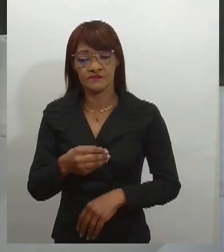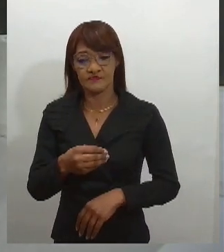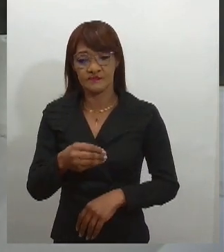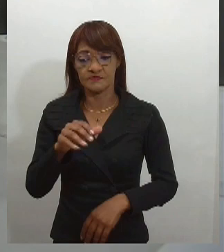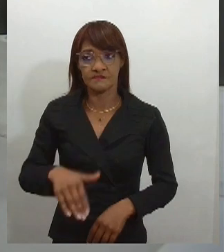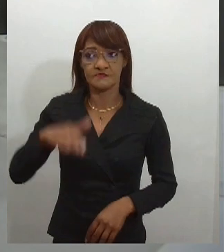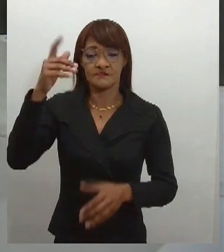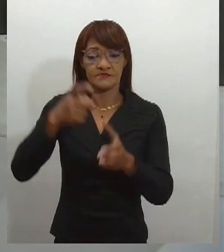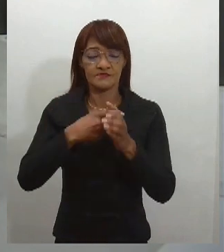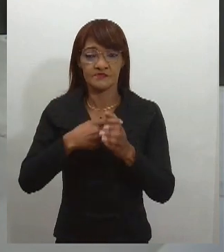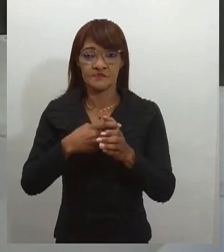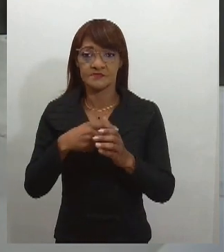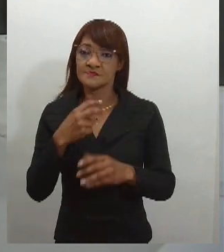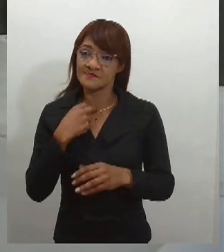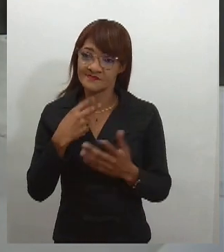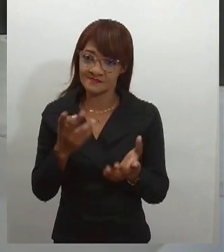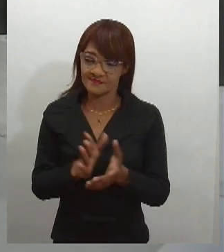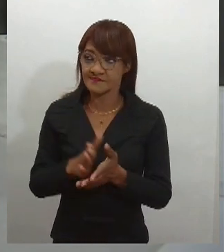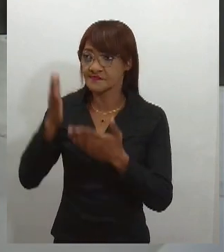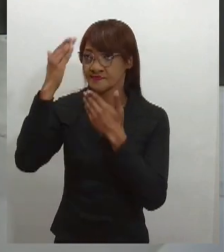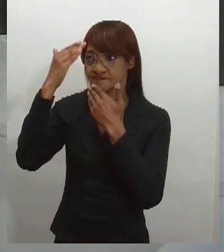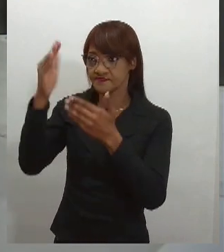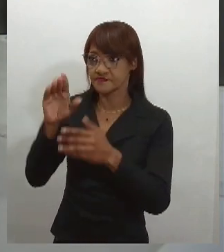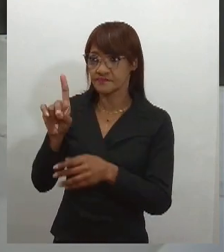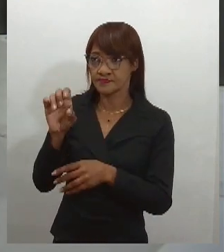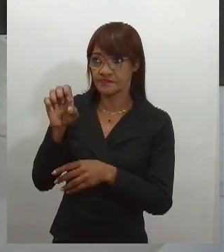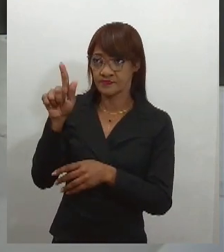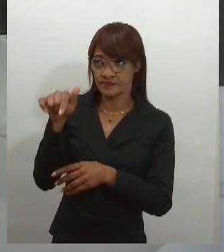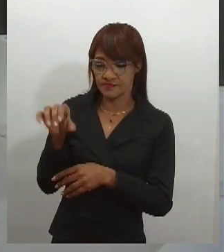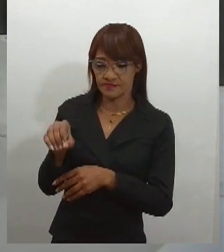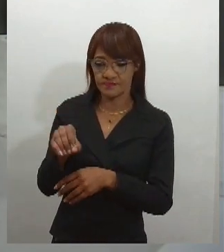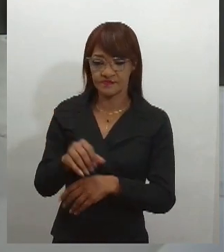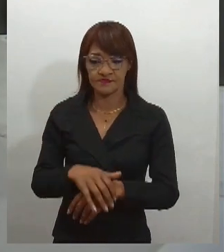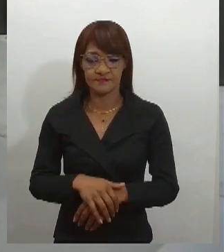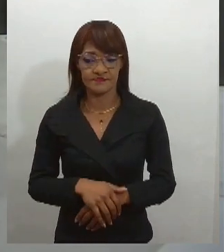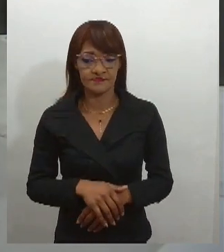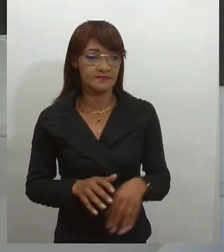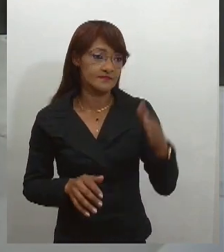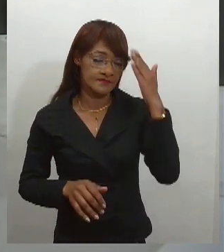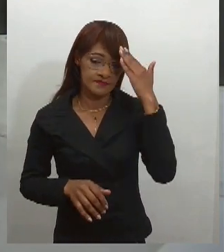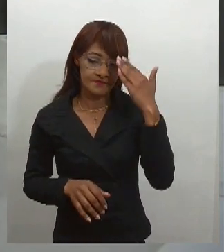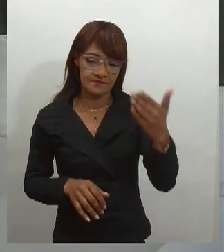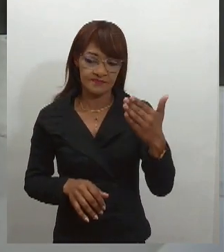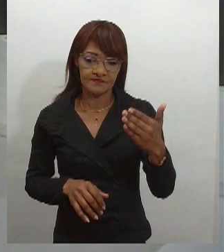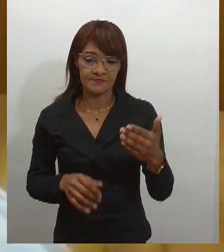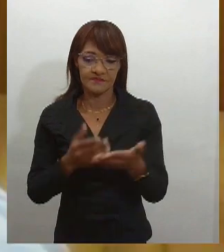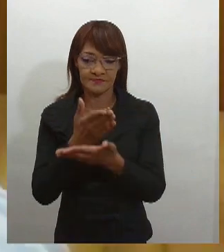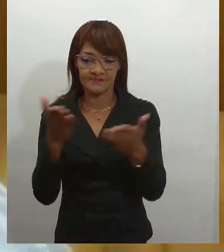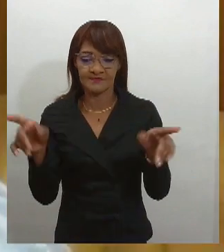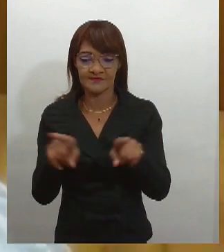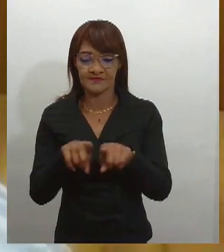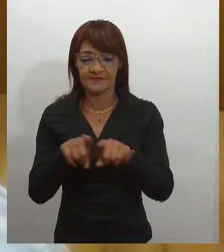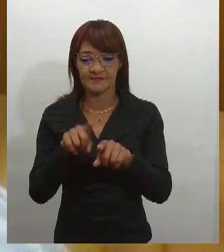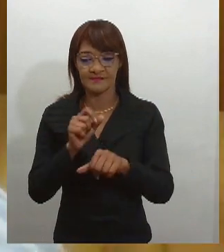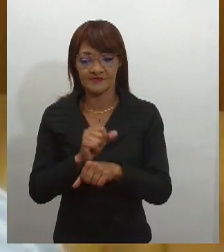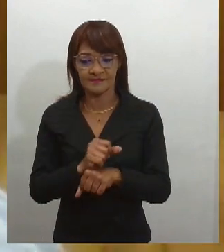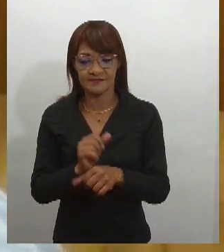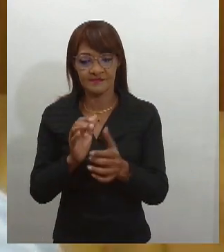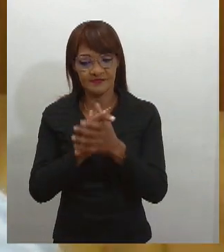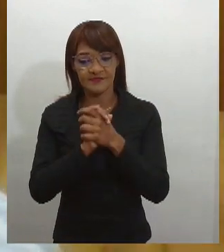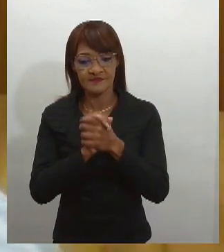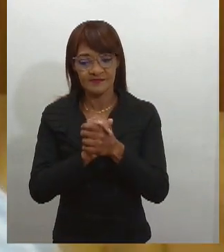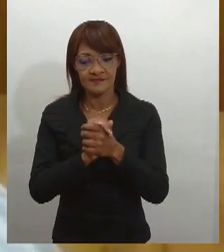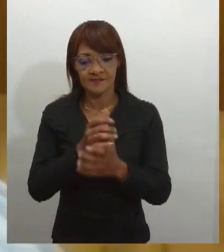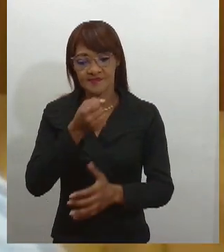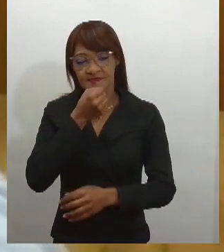obrigado, Diego, pela sua participação aqui no nosso programa, tá? Muito obrigado por você também já estar informado sobre o assunto. Parabéns aí pelo programa. Mais uma